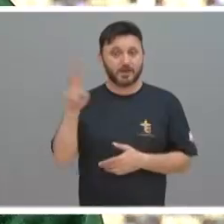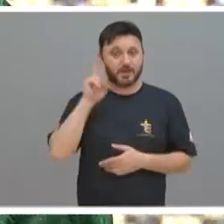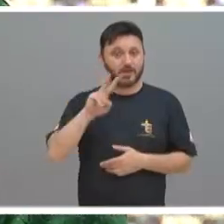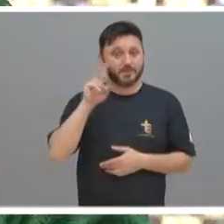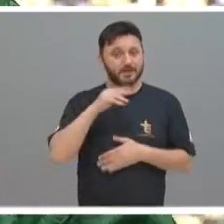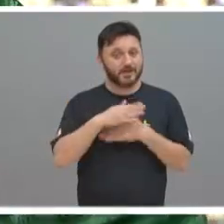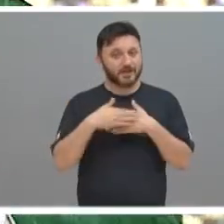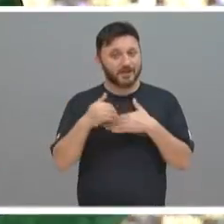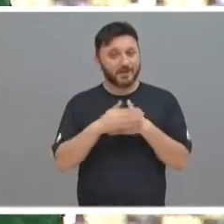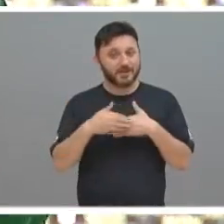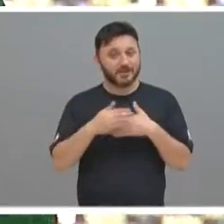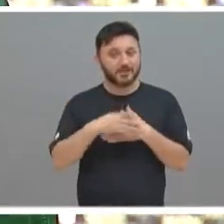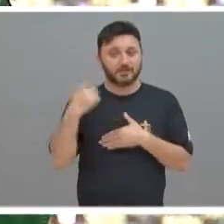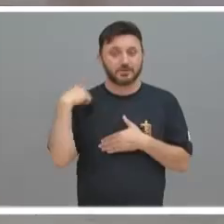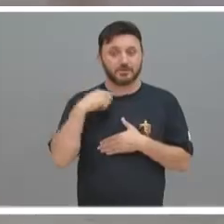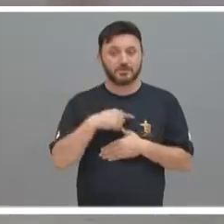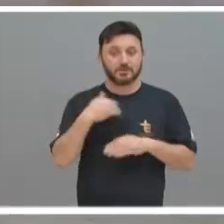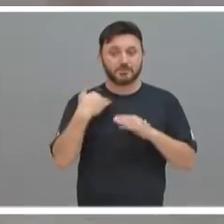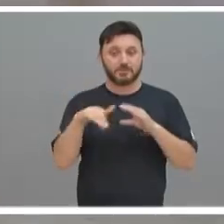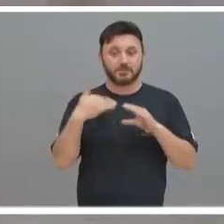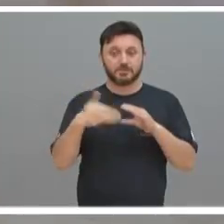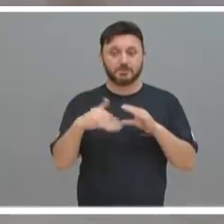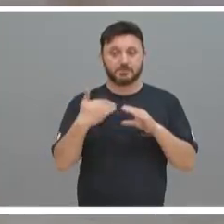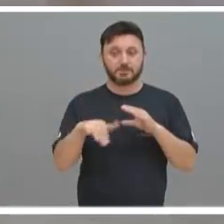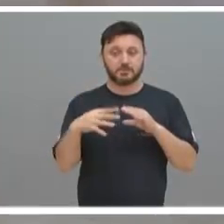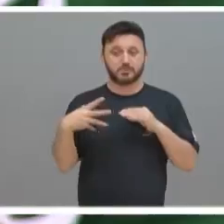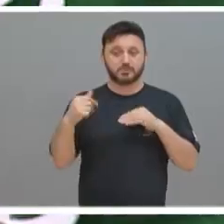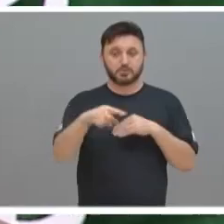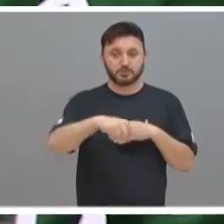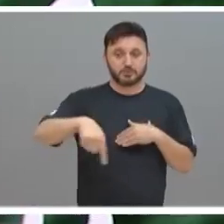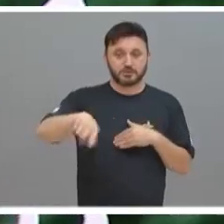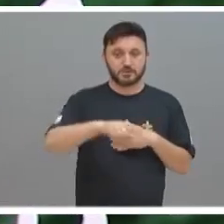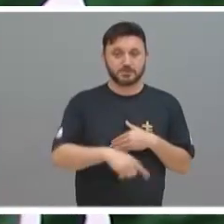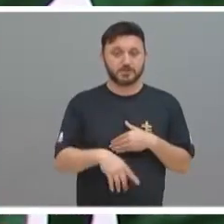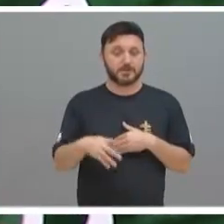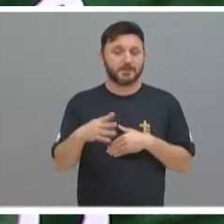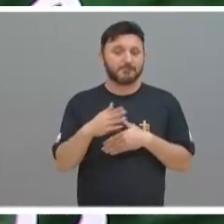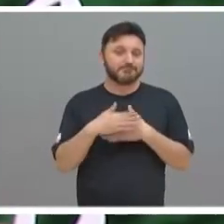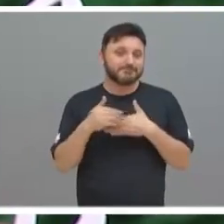com muito carinho que estamos enviando esse pequeno